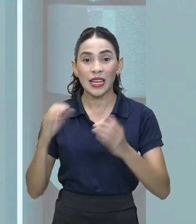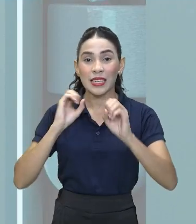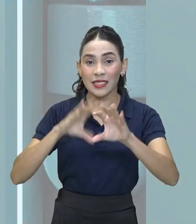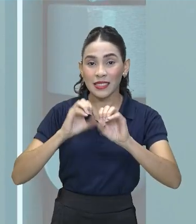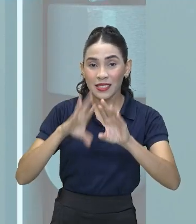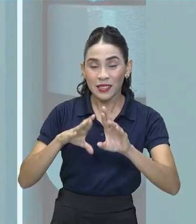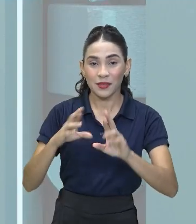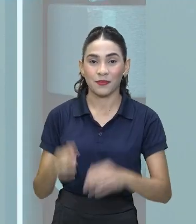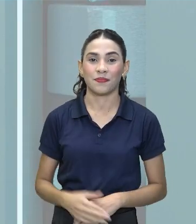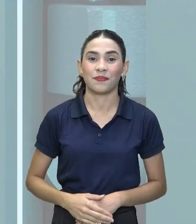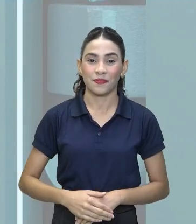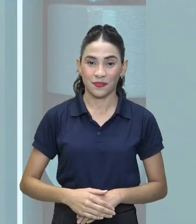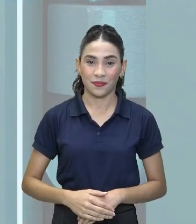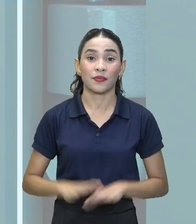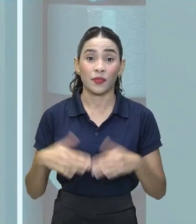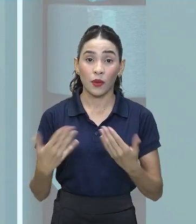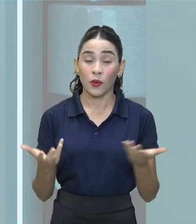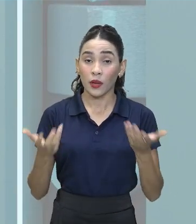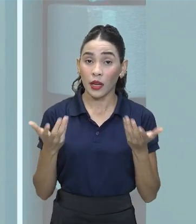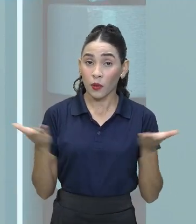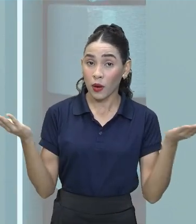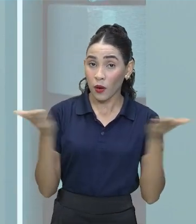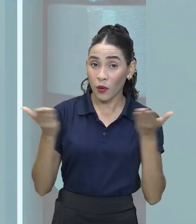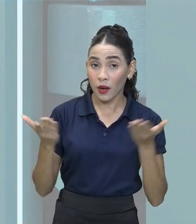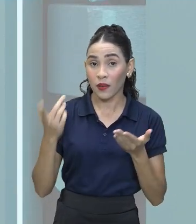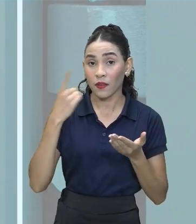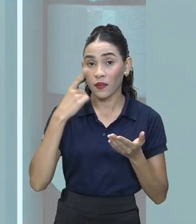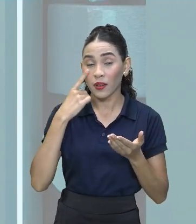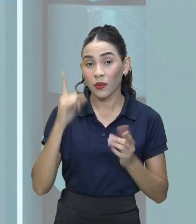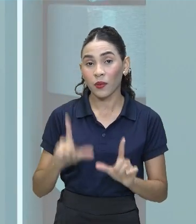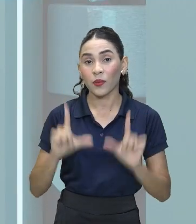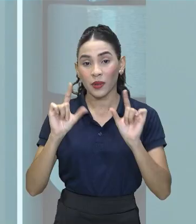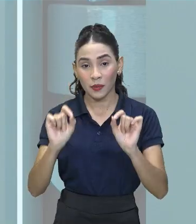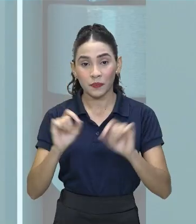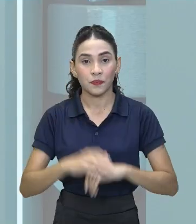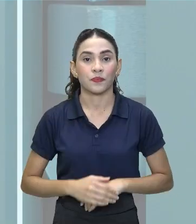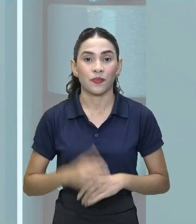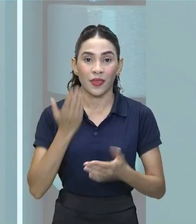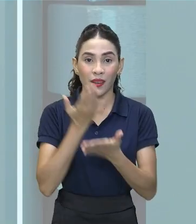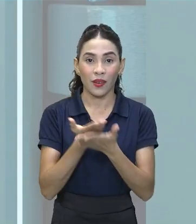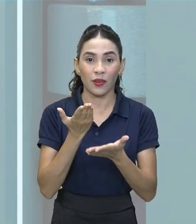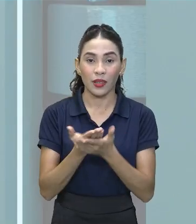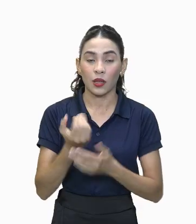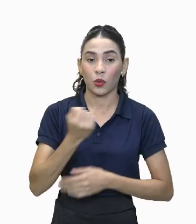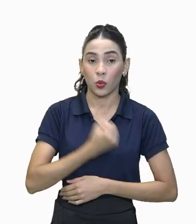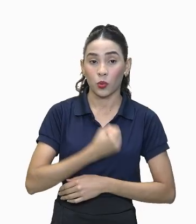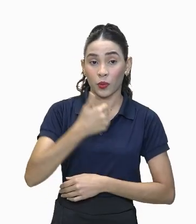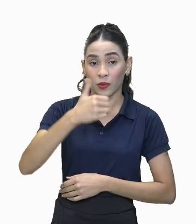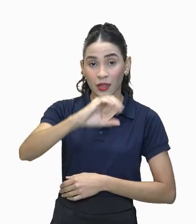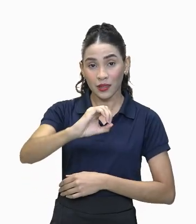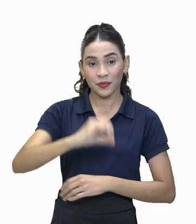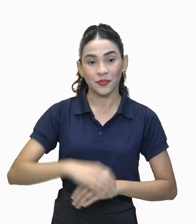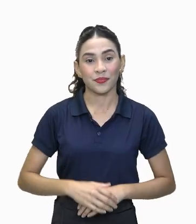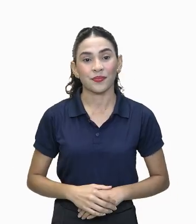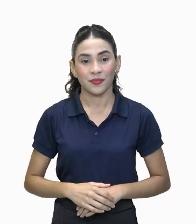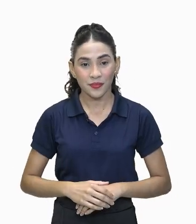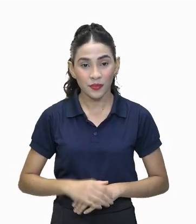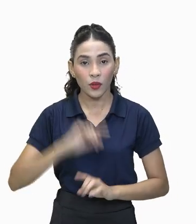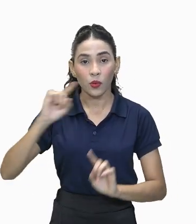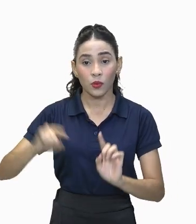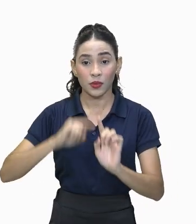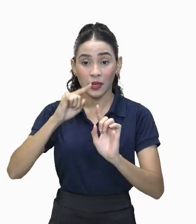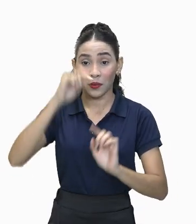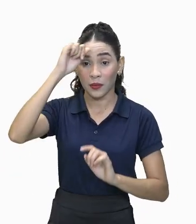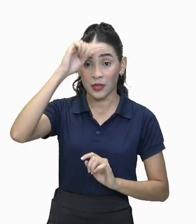ministrante deste componente, e eu quero chamar vocês agora para verem comigo que teremos a nossa aula de número 10. Olha só. Como objeto